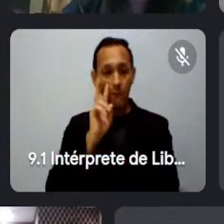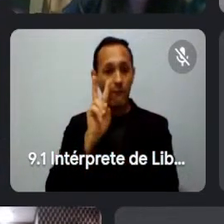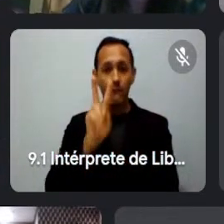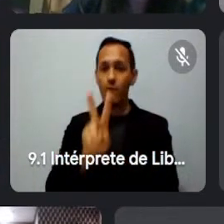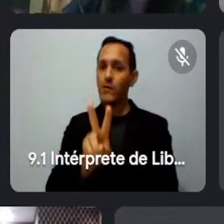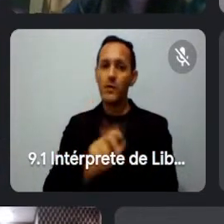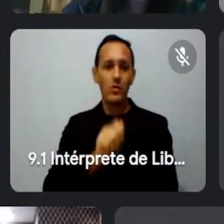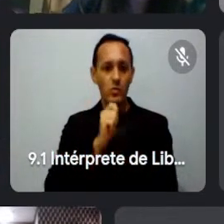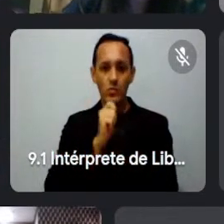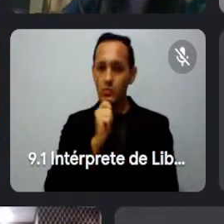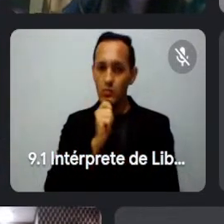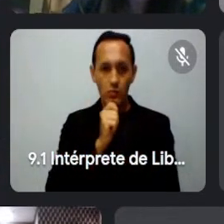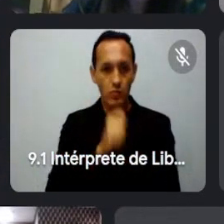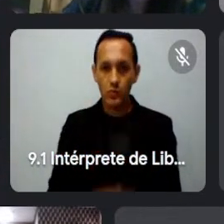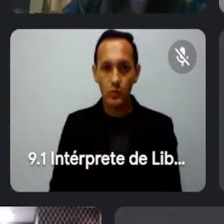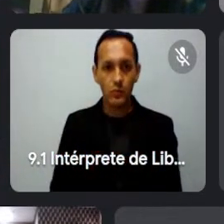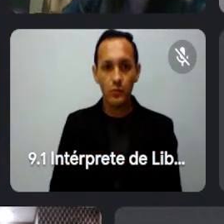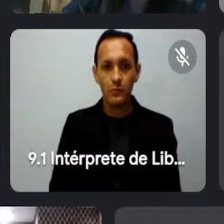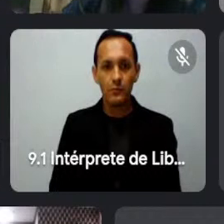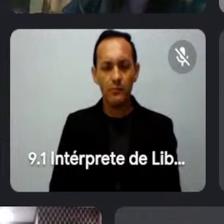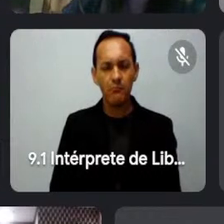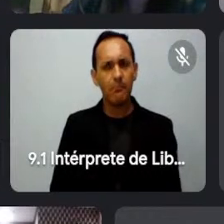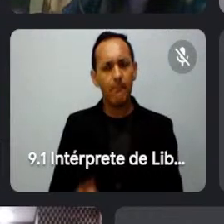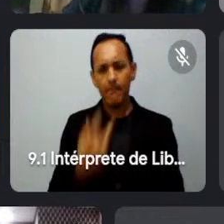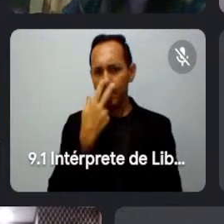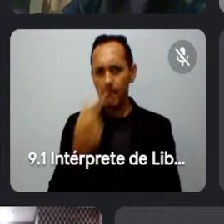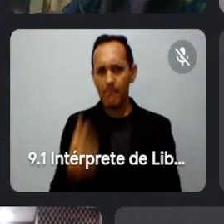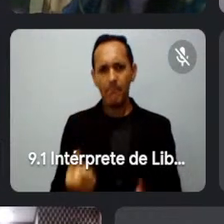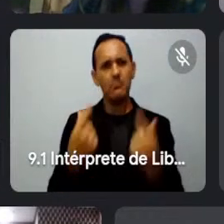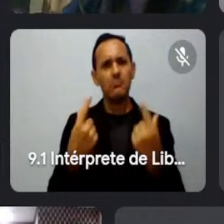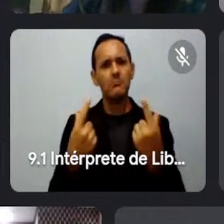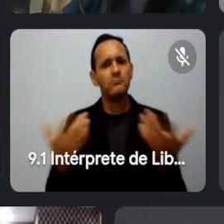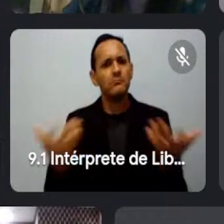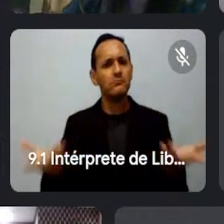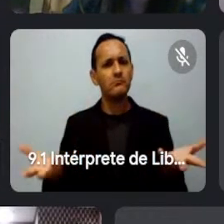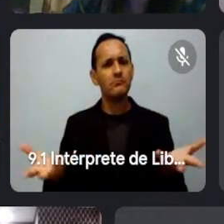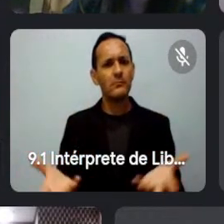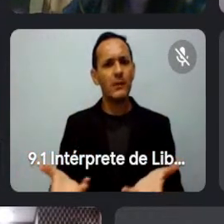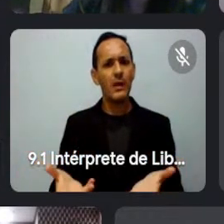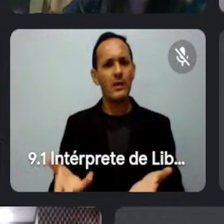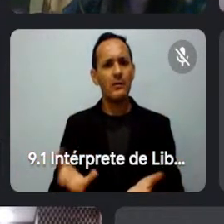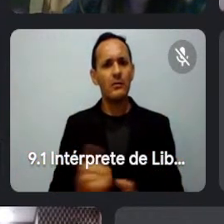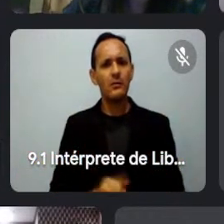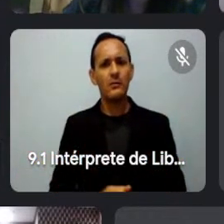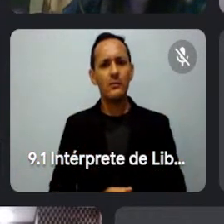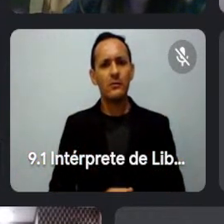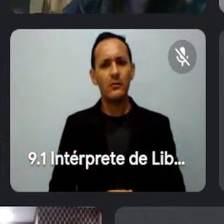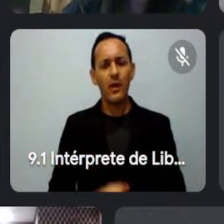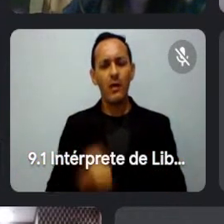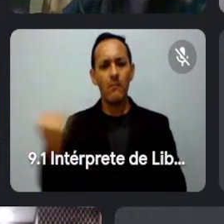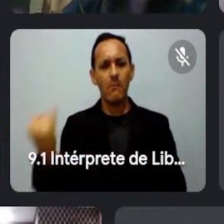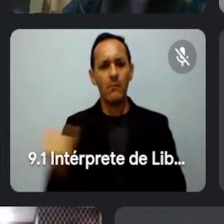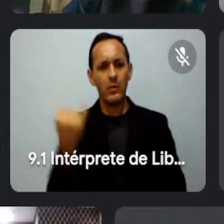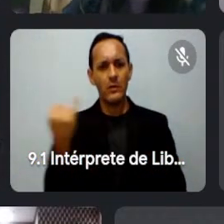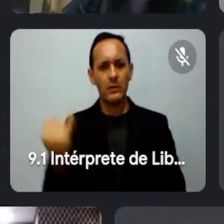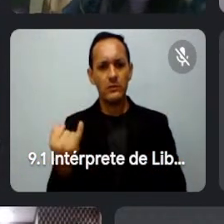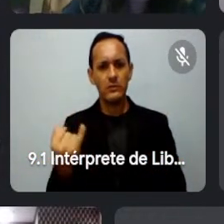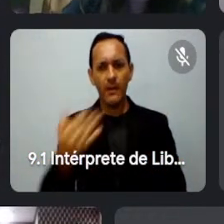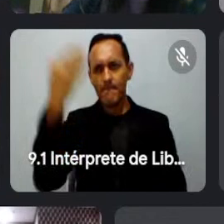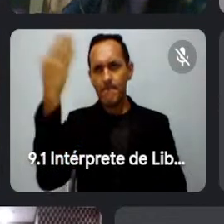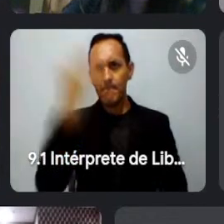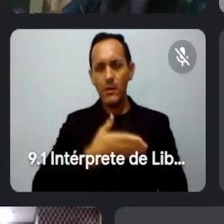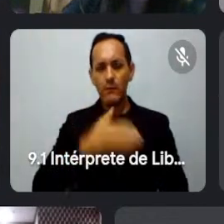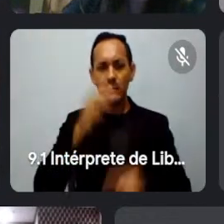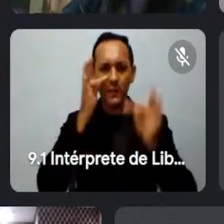o Messenger estranho o rigorismo e o formalismo né Tá da valoração essa dessa prova